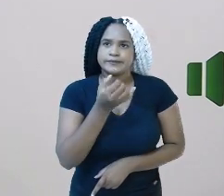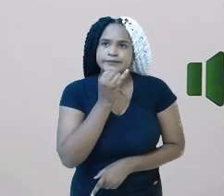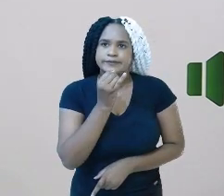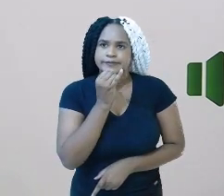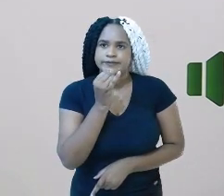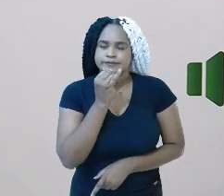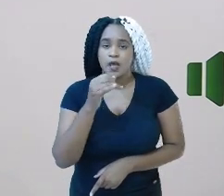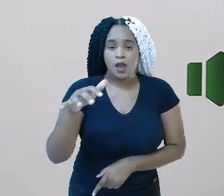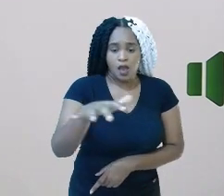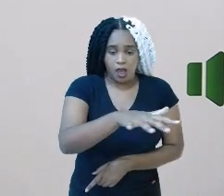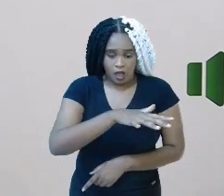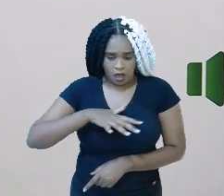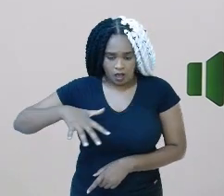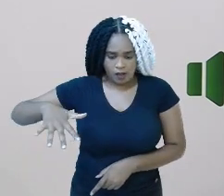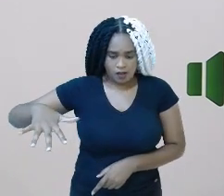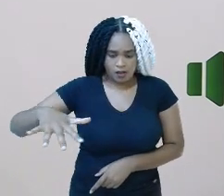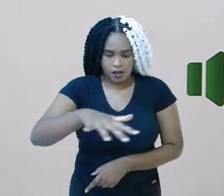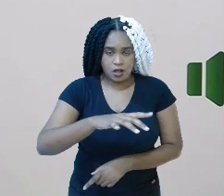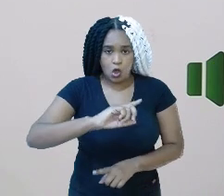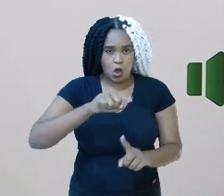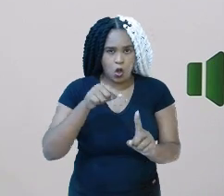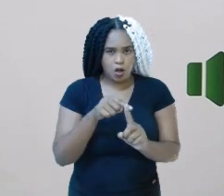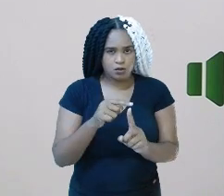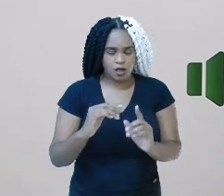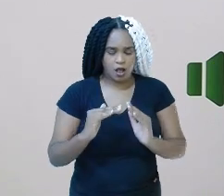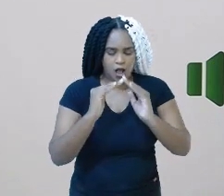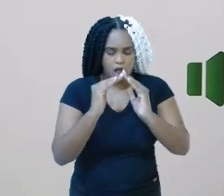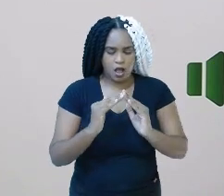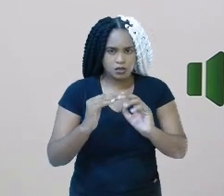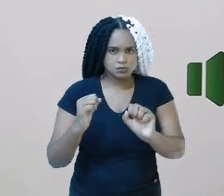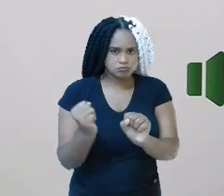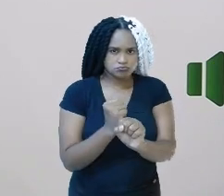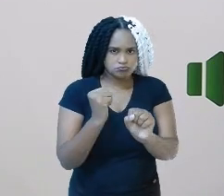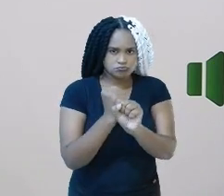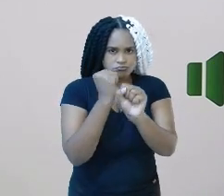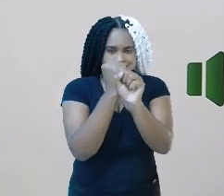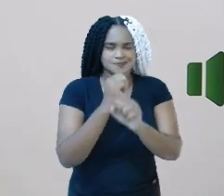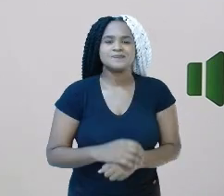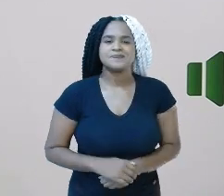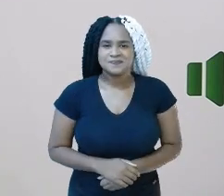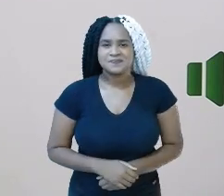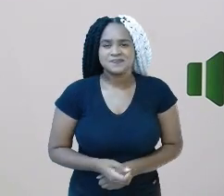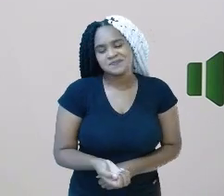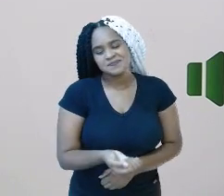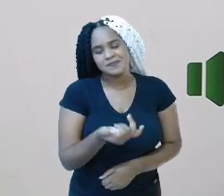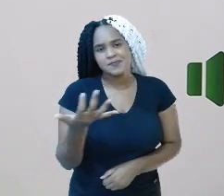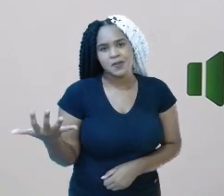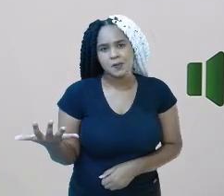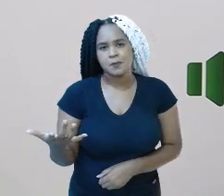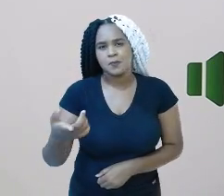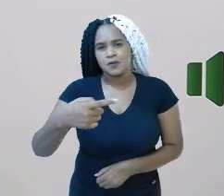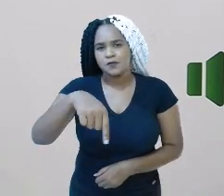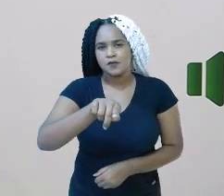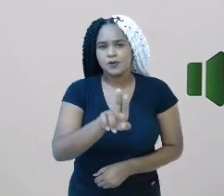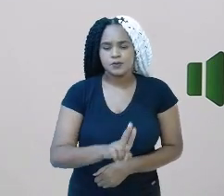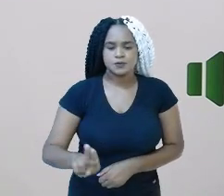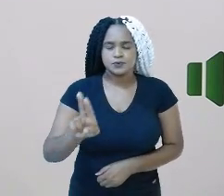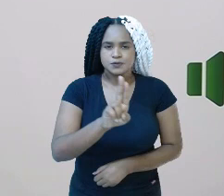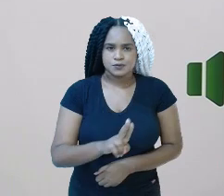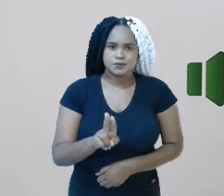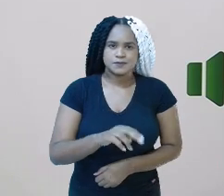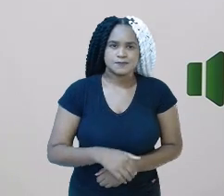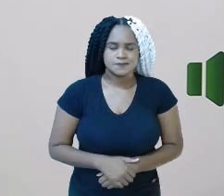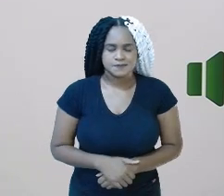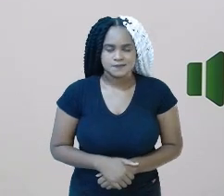um terreno para construir uma casa, o comprimento, ele é utilizado para